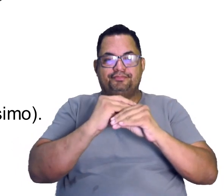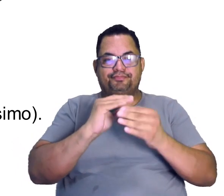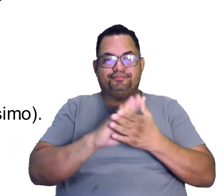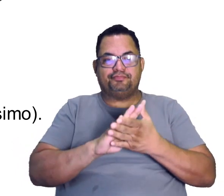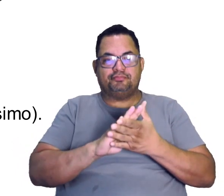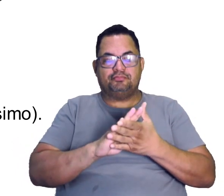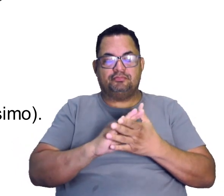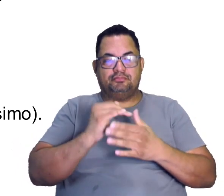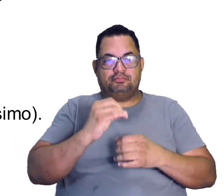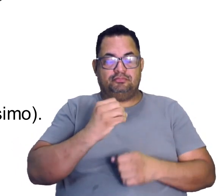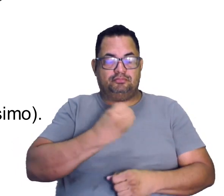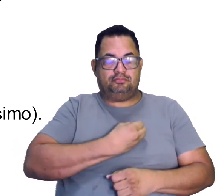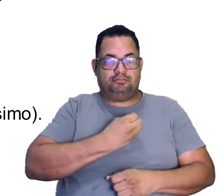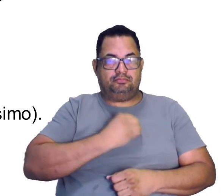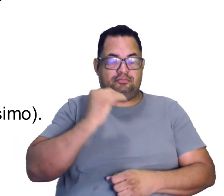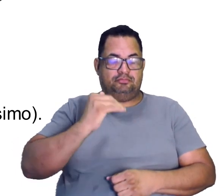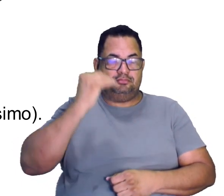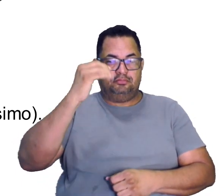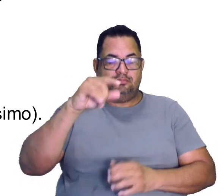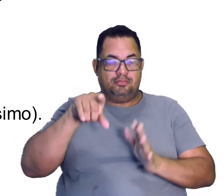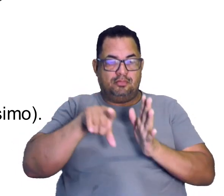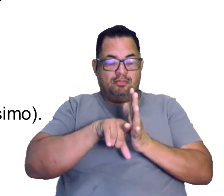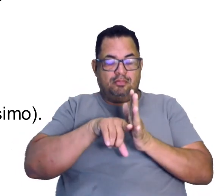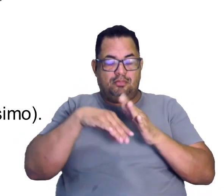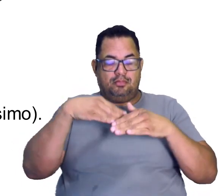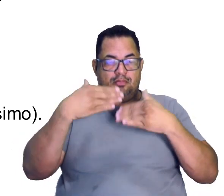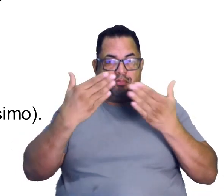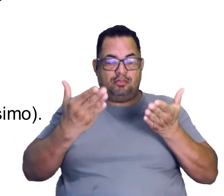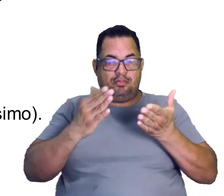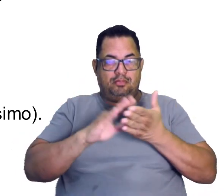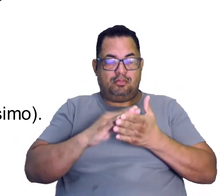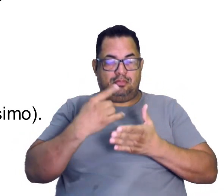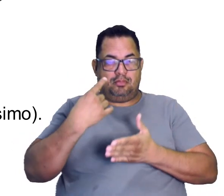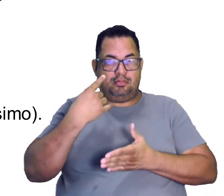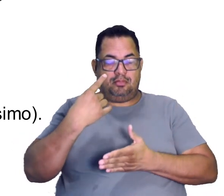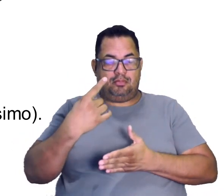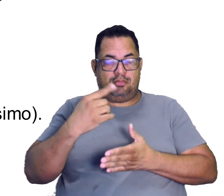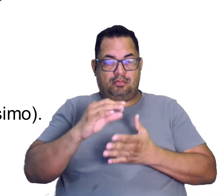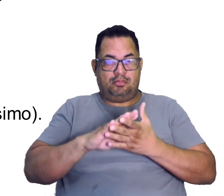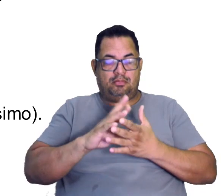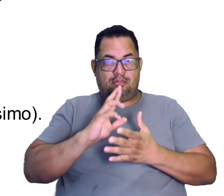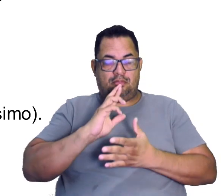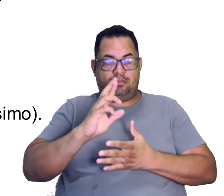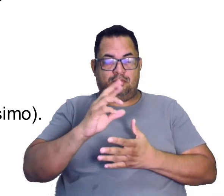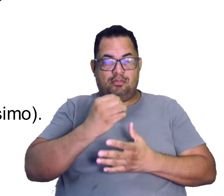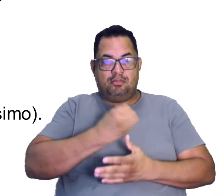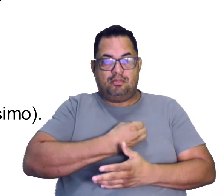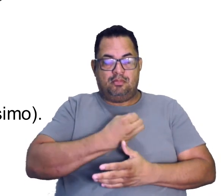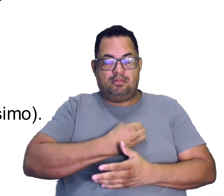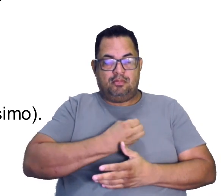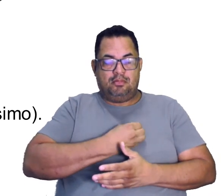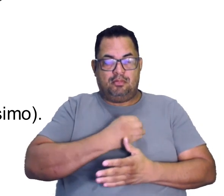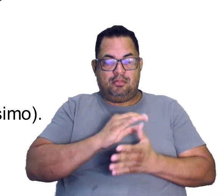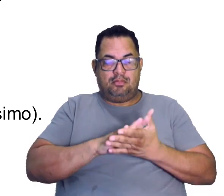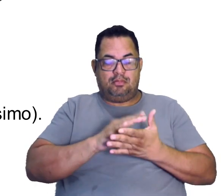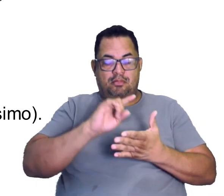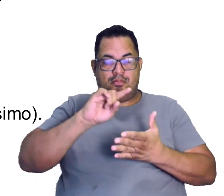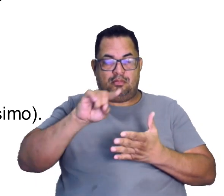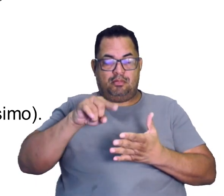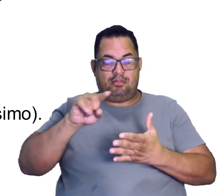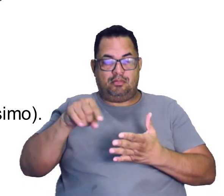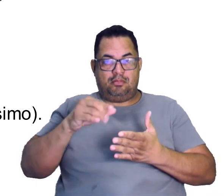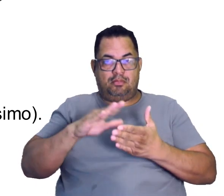o meu expoente ficou negativo. Então, quando eu venho representar números que eu ande com a